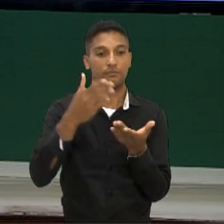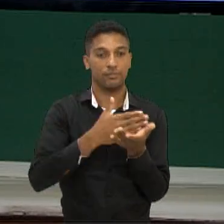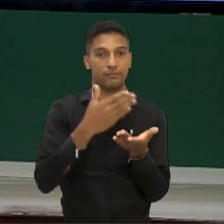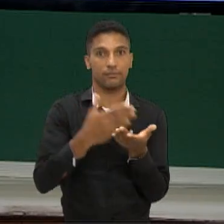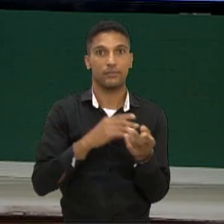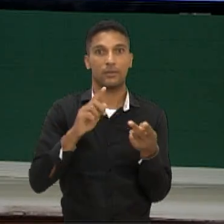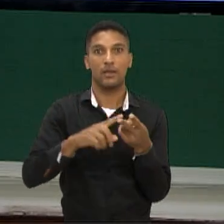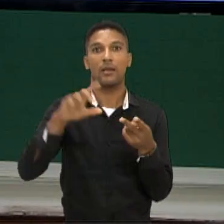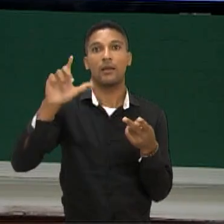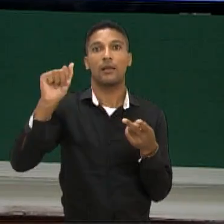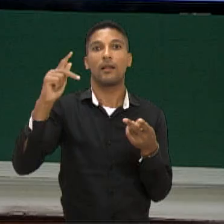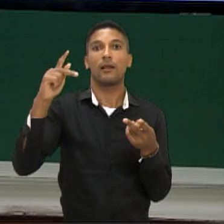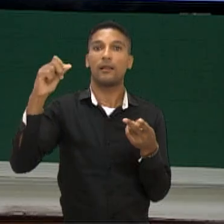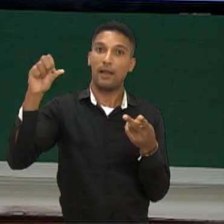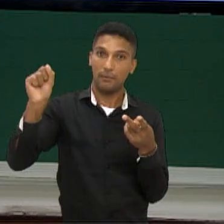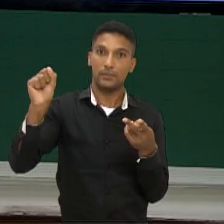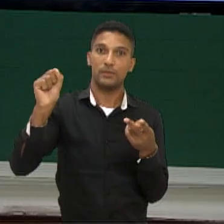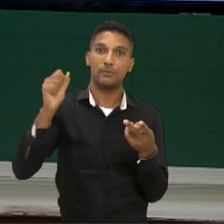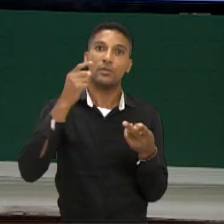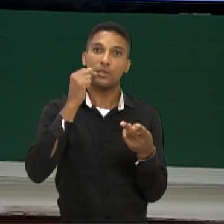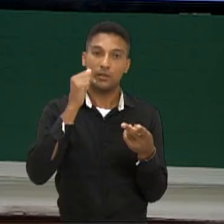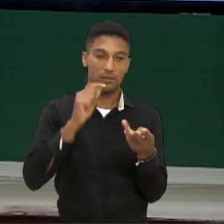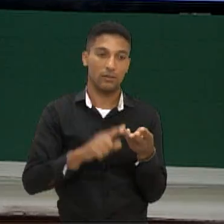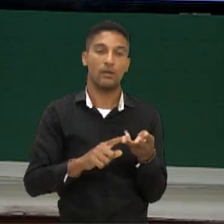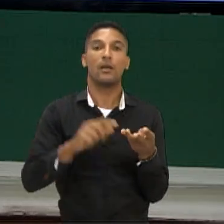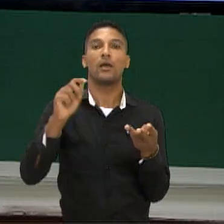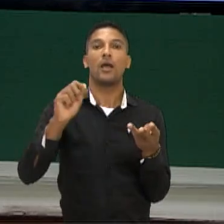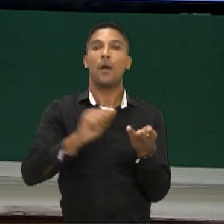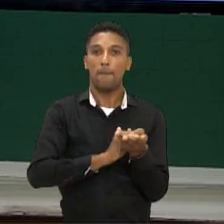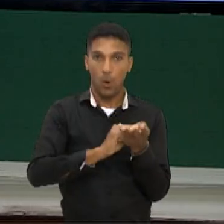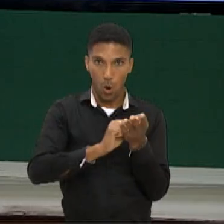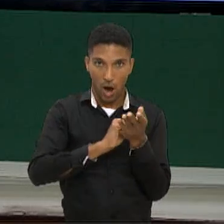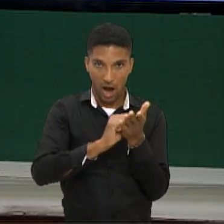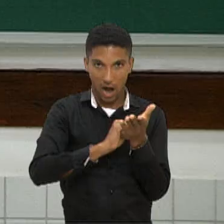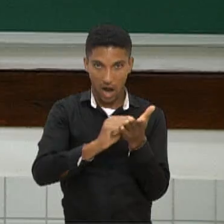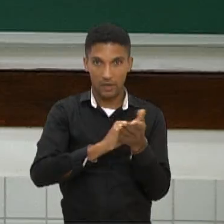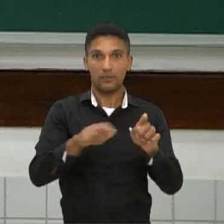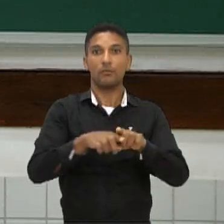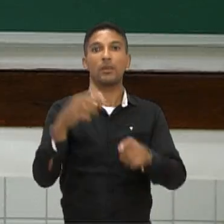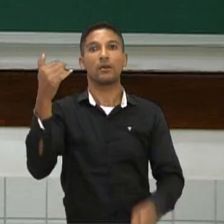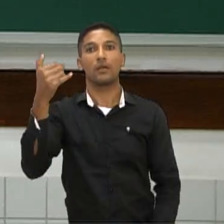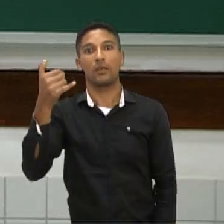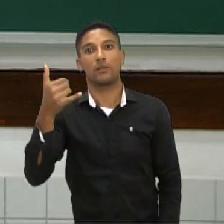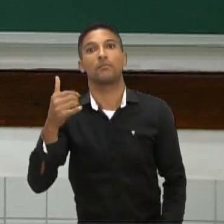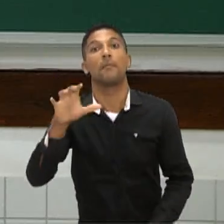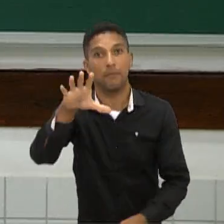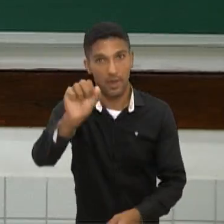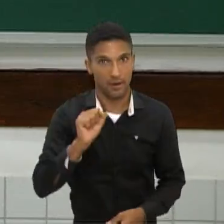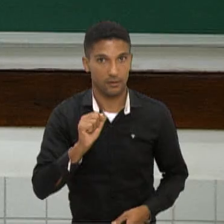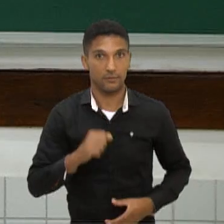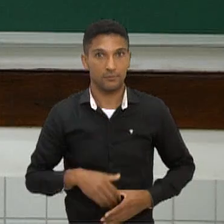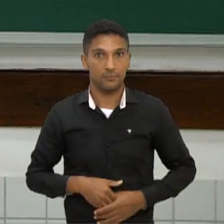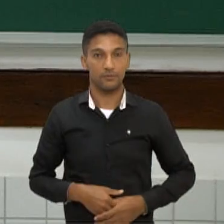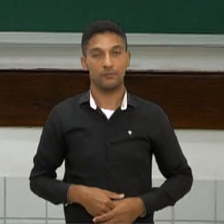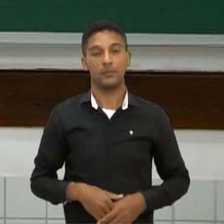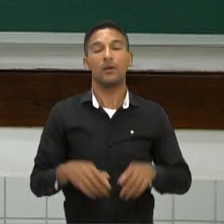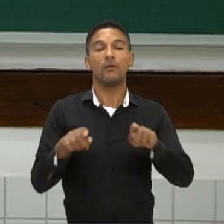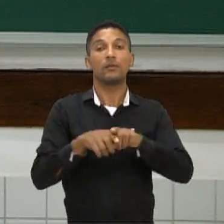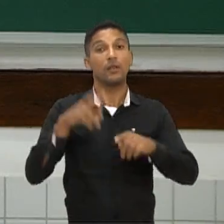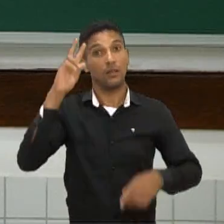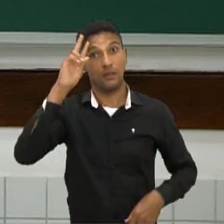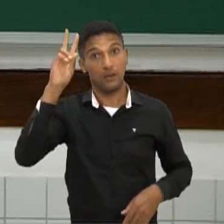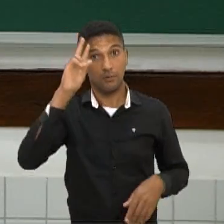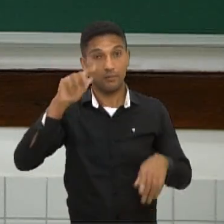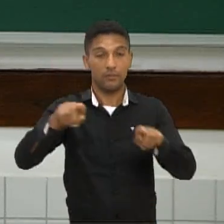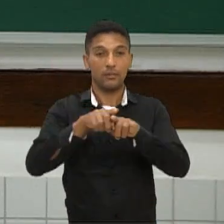e a caneta de vocês. Enquanto vocês se organizam, eu vou para mais um recadinho. Lembrem que o registro de frequência de